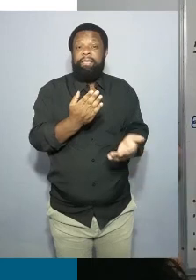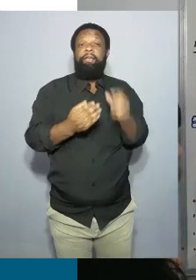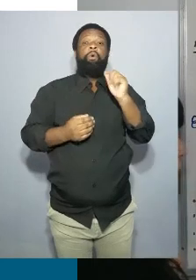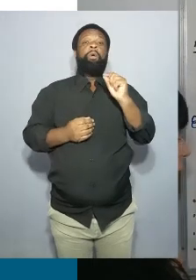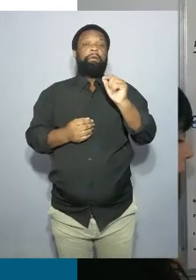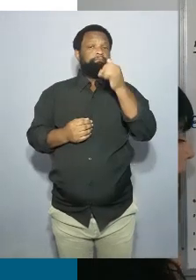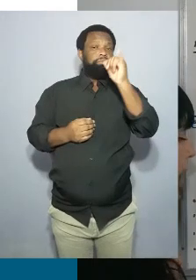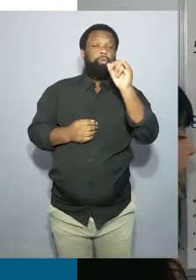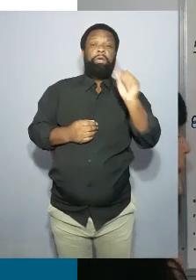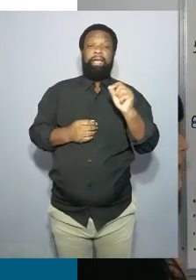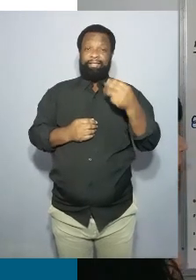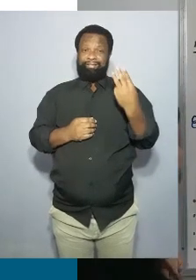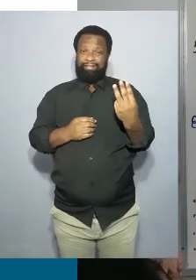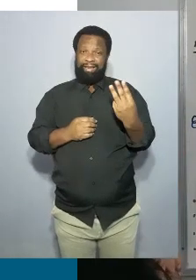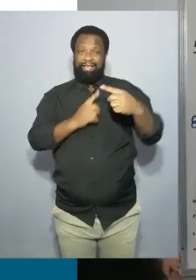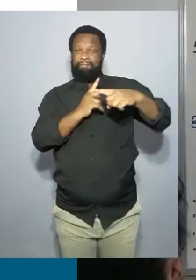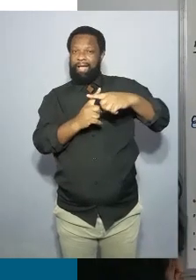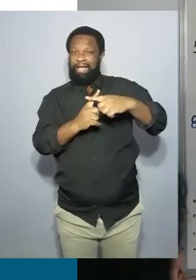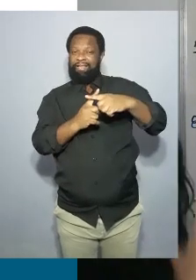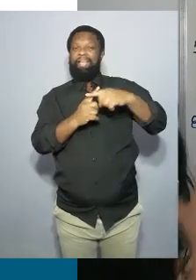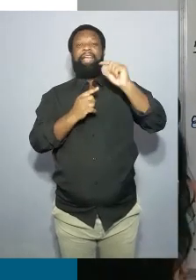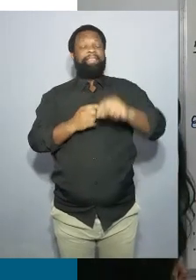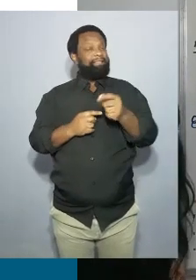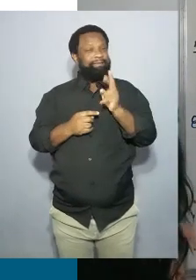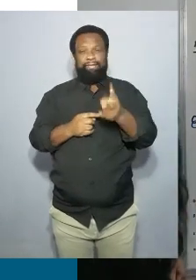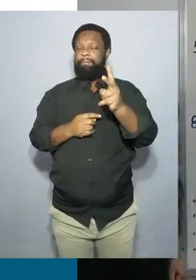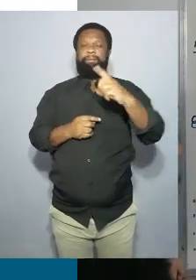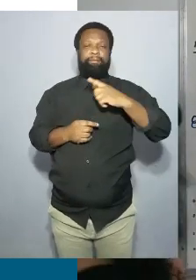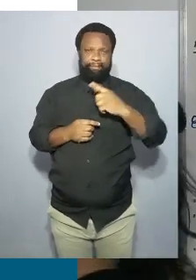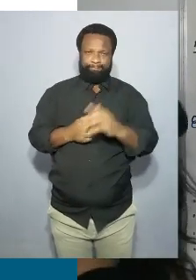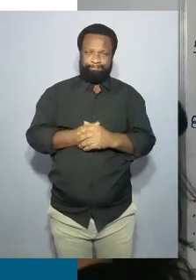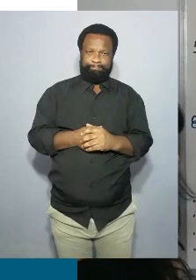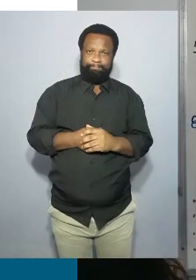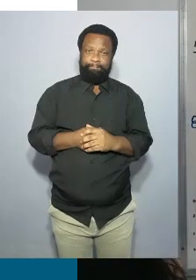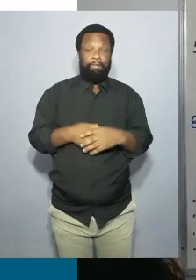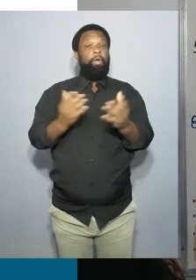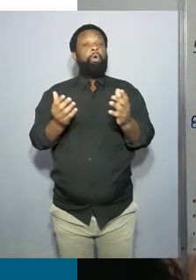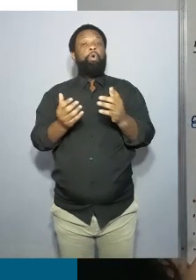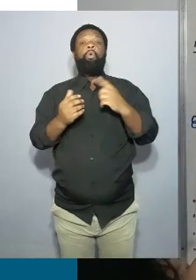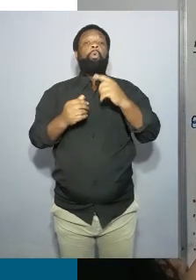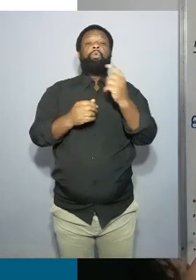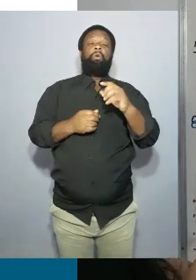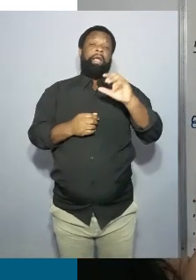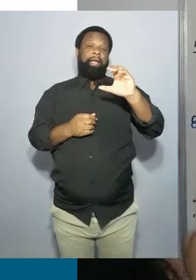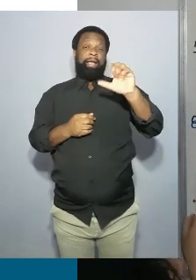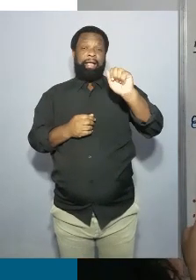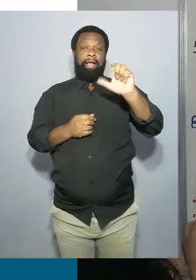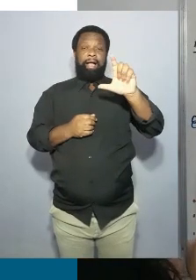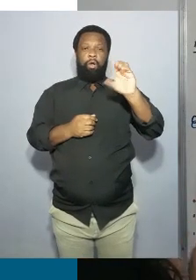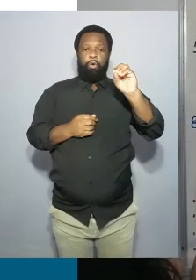ele fica então com a carga 3+, é a carga que ele sempre apresenta. Os